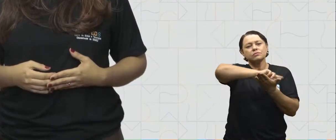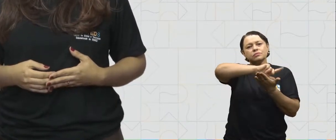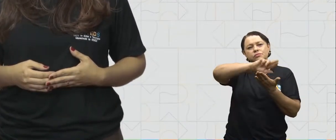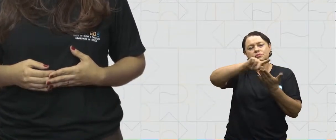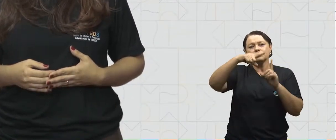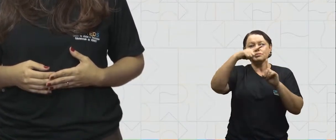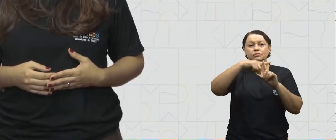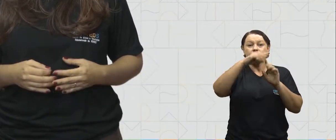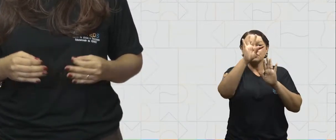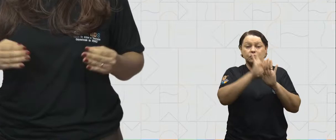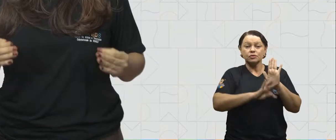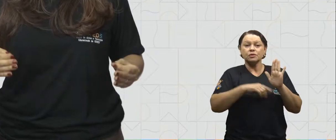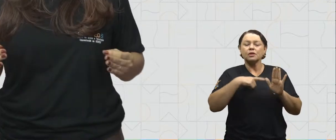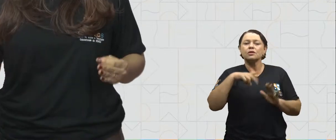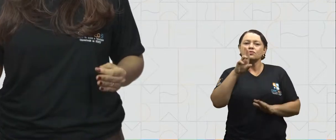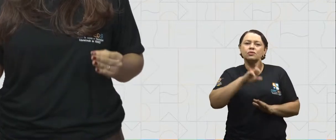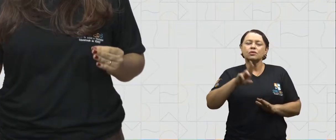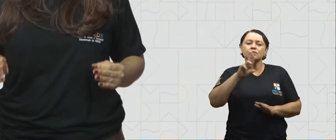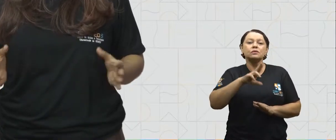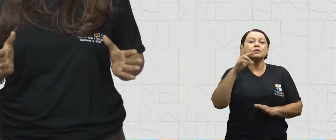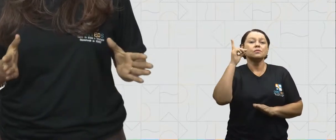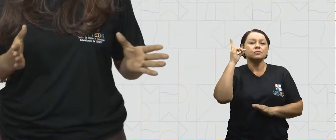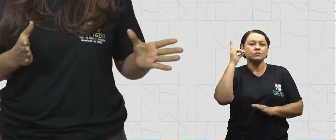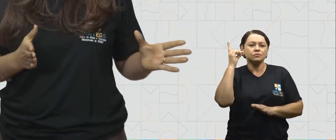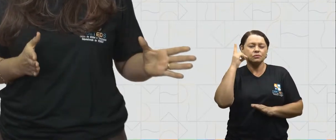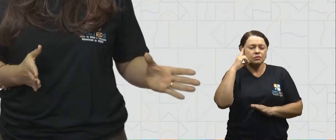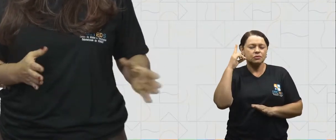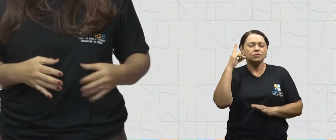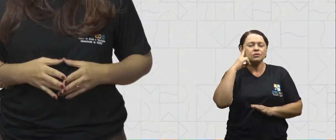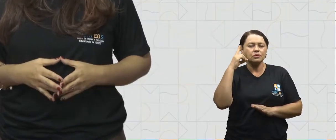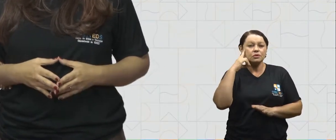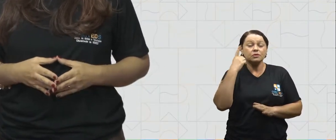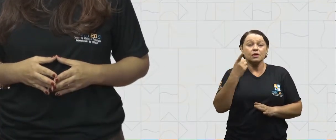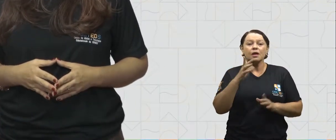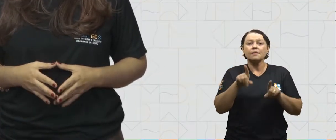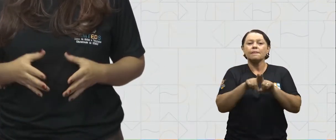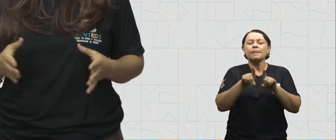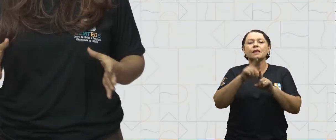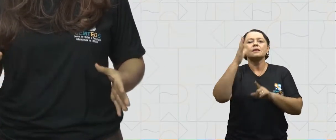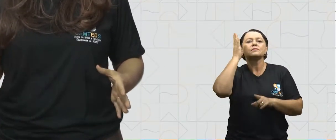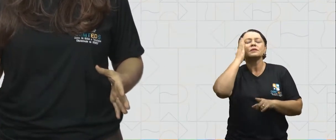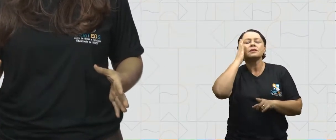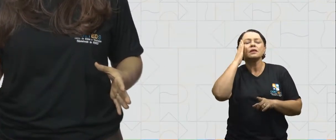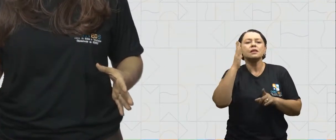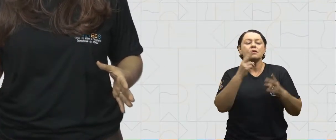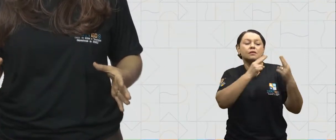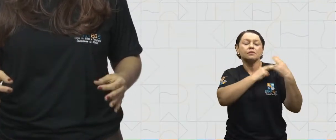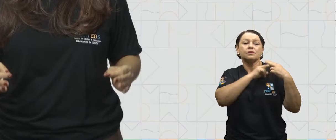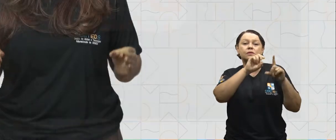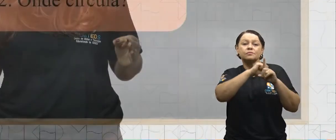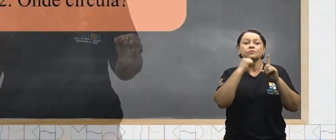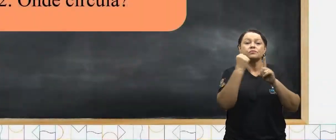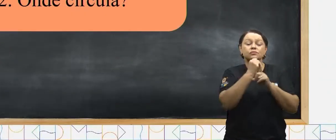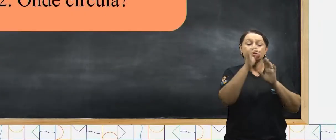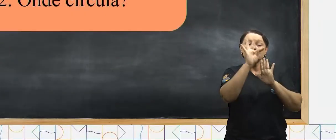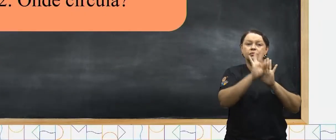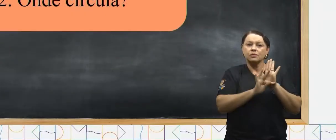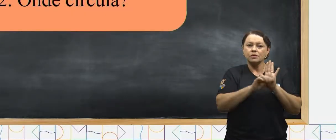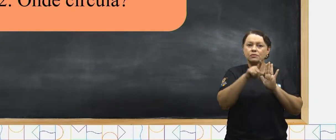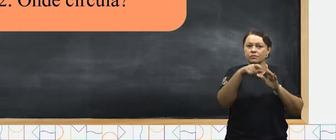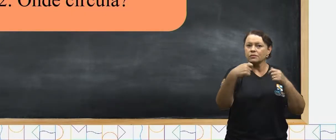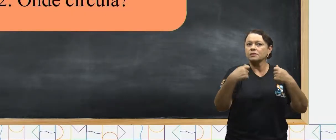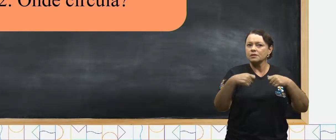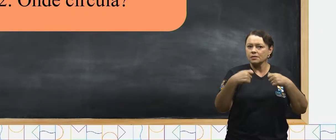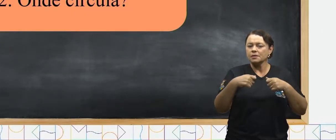no nosso dia a dia e entendermos mais sobre a função social de um texto, você precisa conhecer